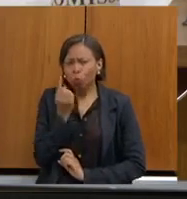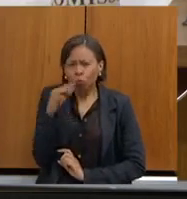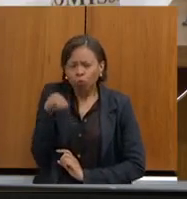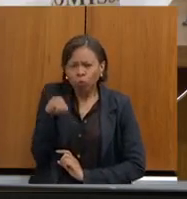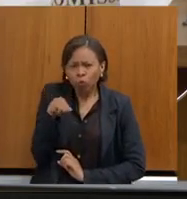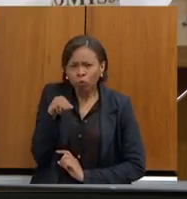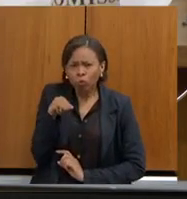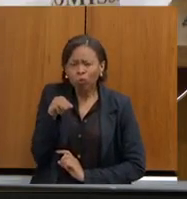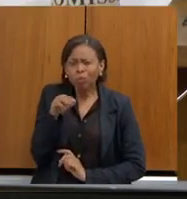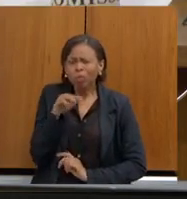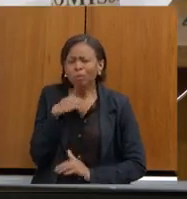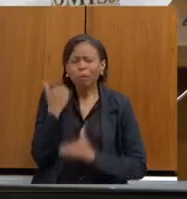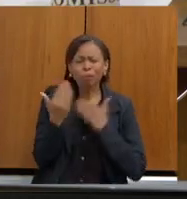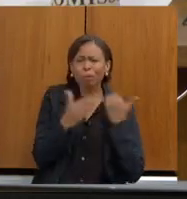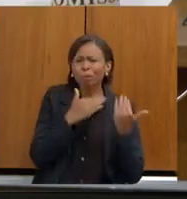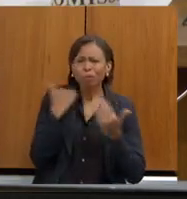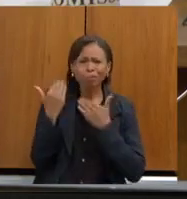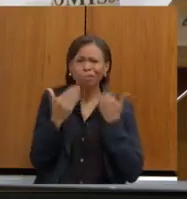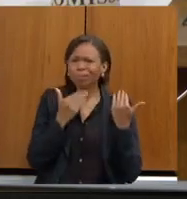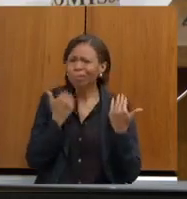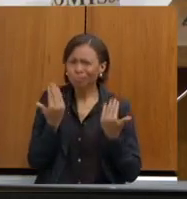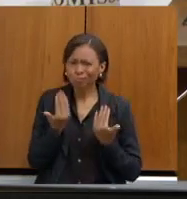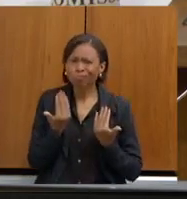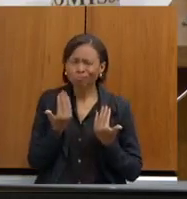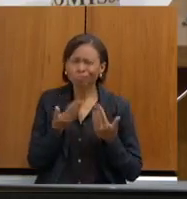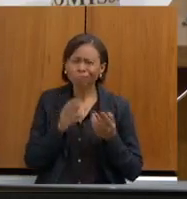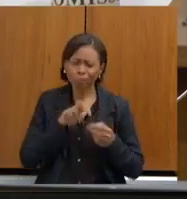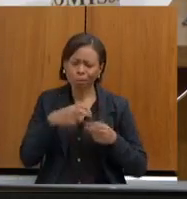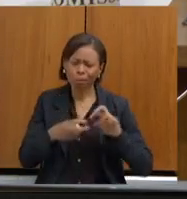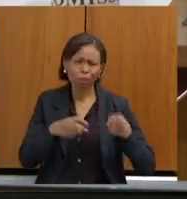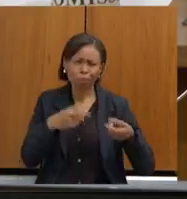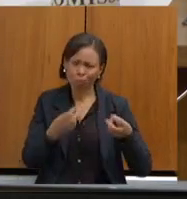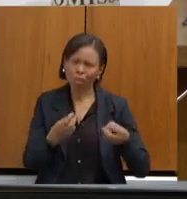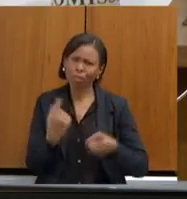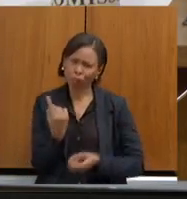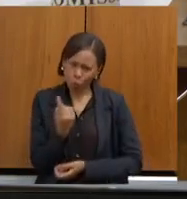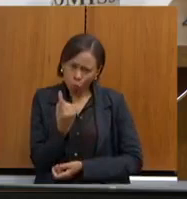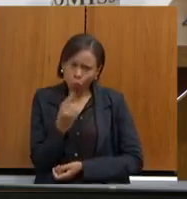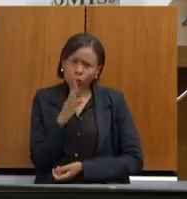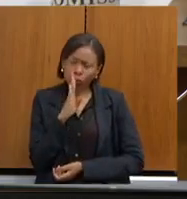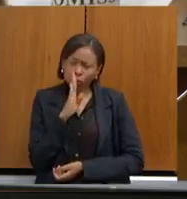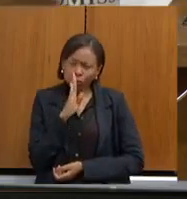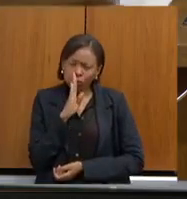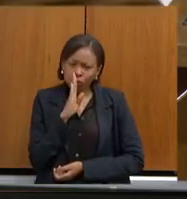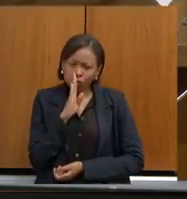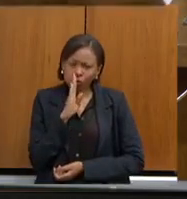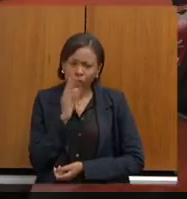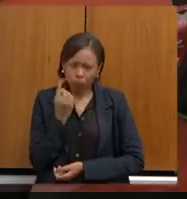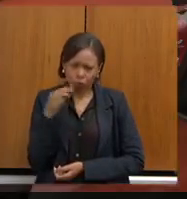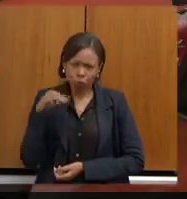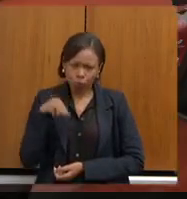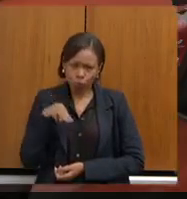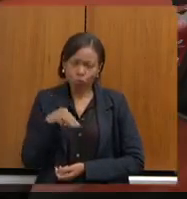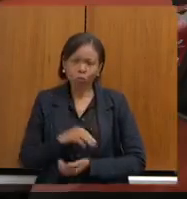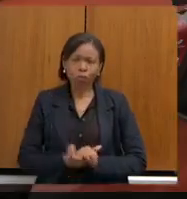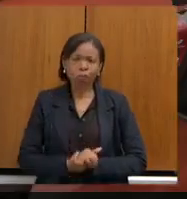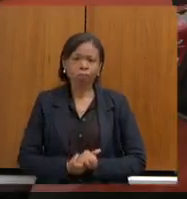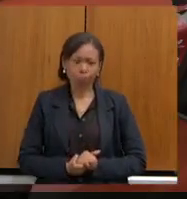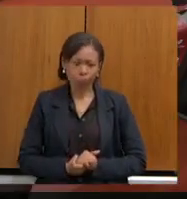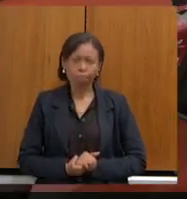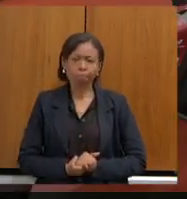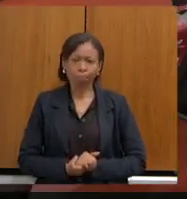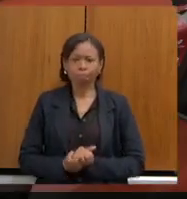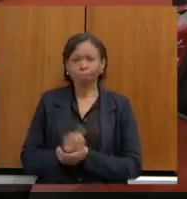nós nós cometemos jamais nos esqueceremos os nossos heróis podemos fazer senhor presidente acata a